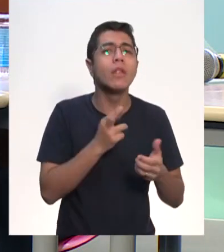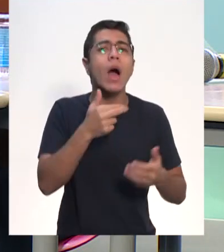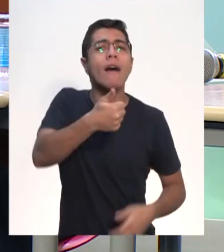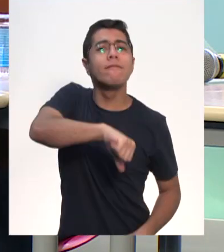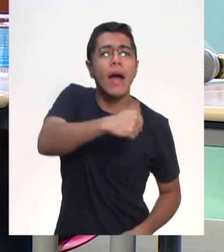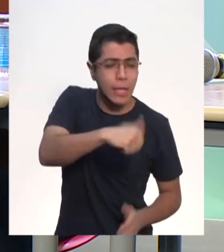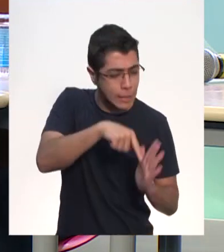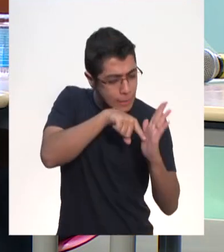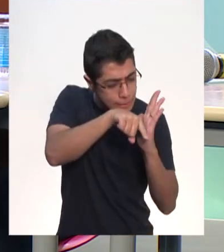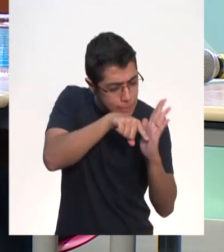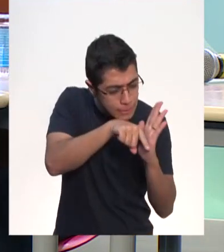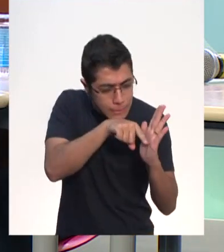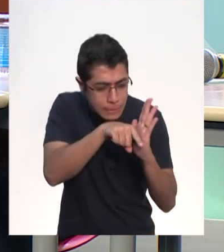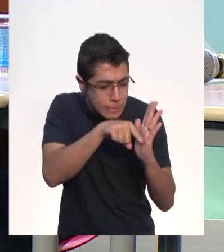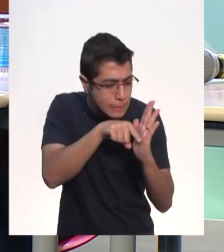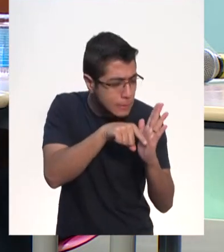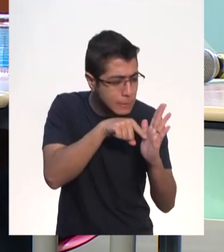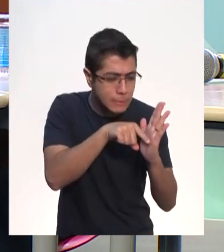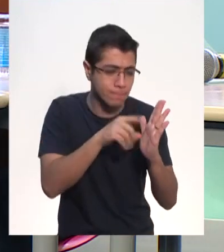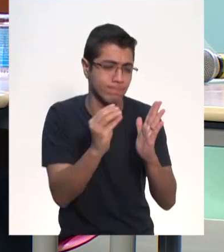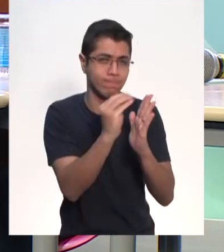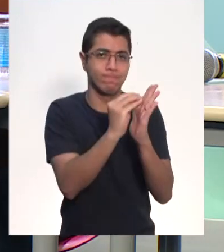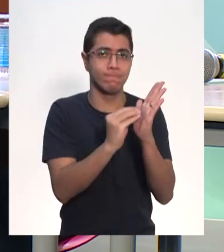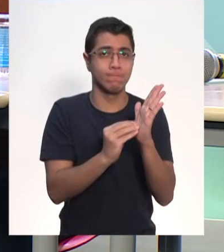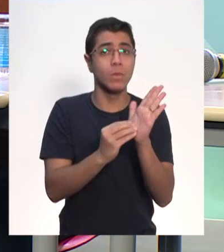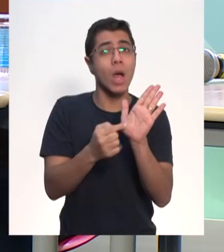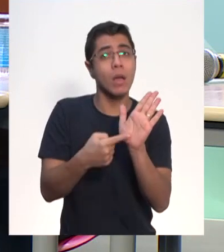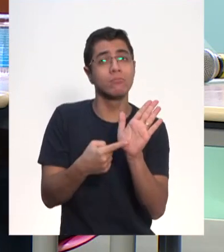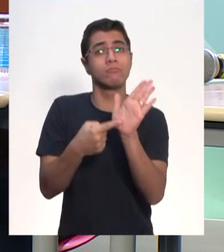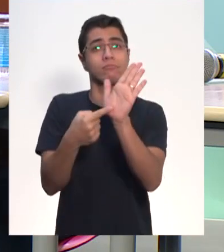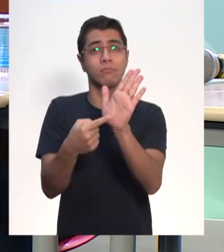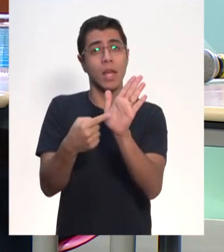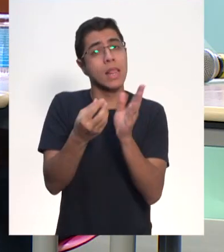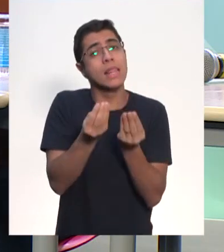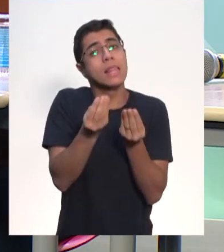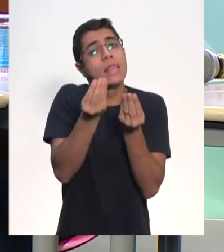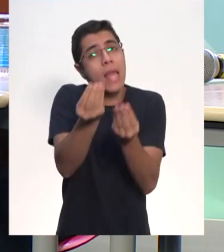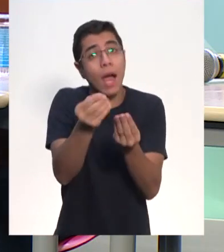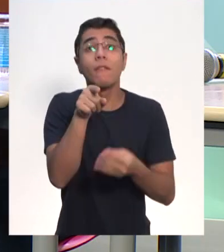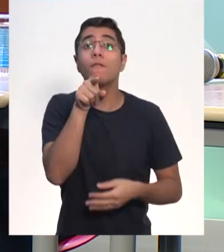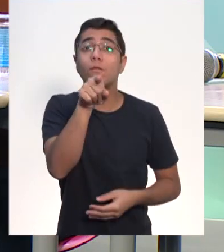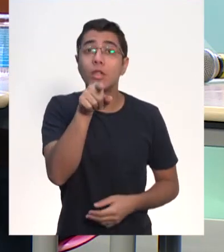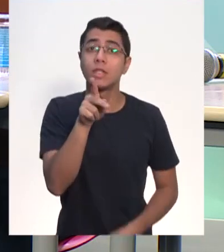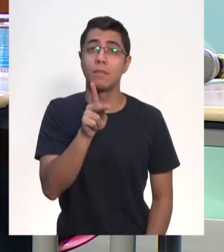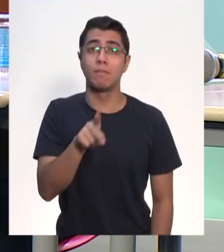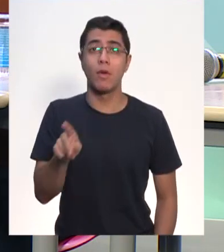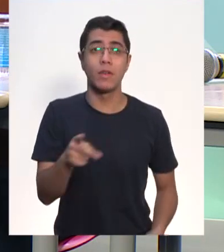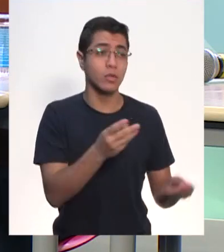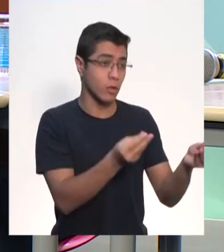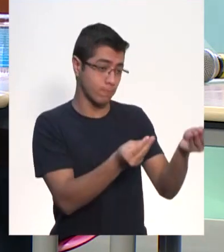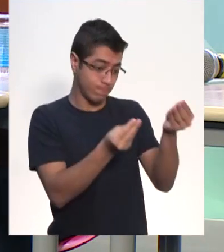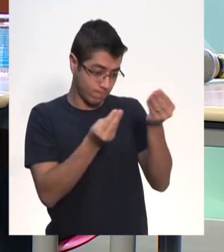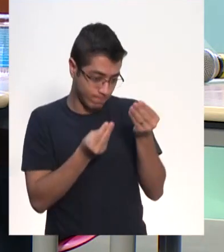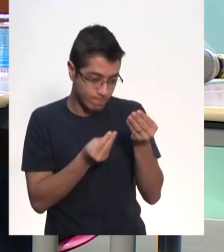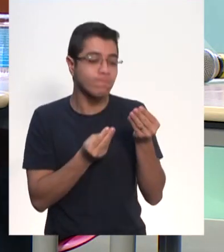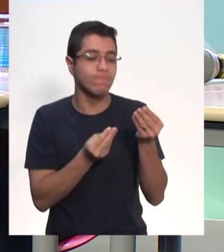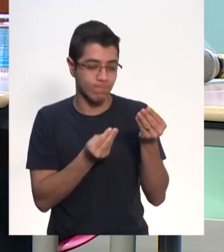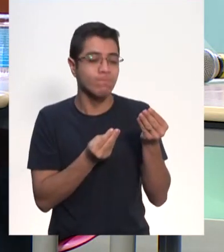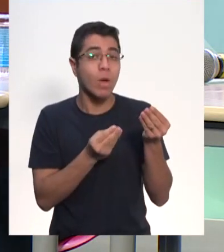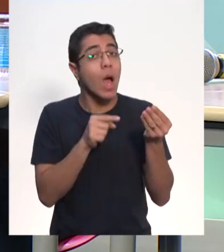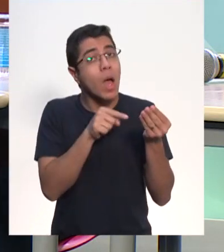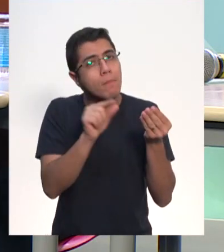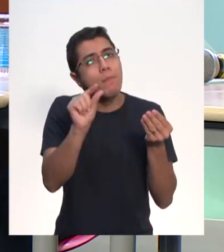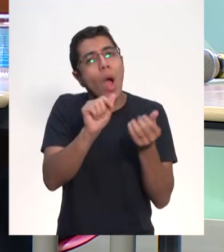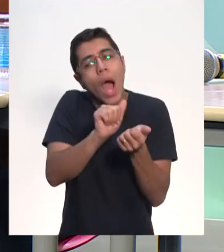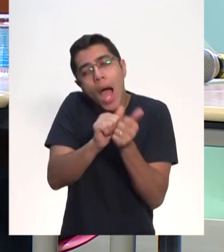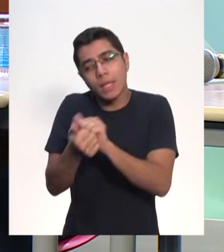personalização é com o professor, com a professora na sala de aula, né? Então, ele, na hora que ele for desenvolver a habilidade, por exemplo, que foi